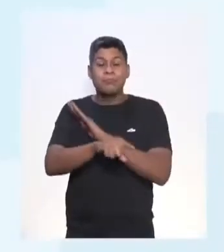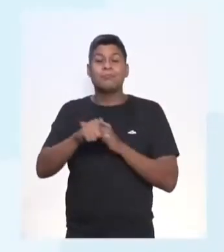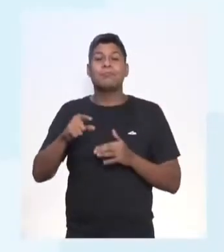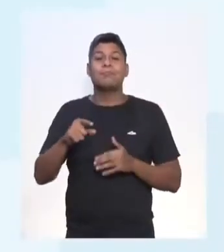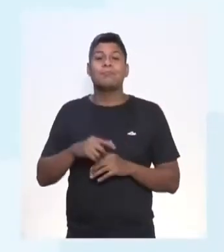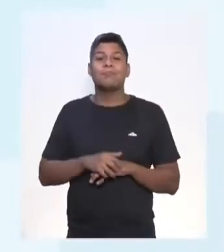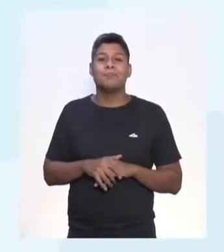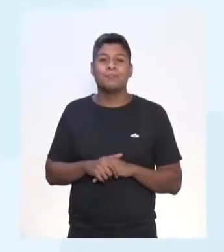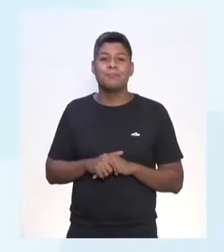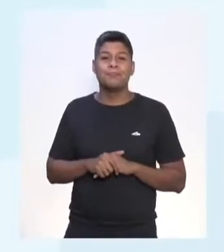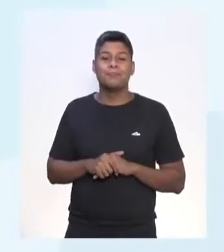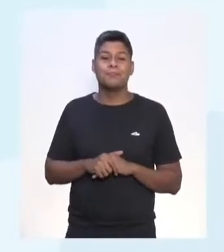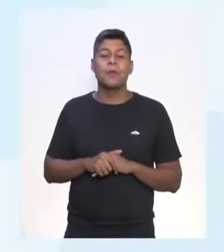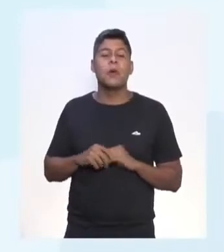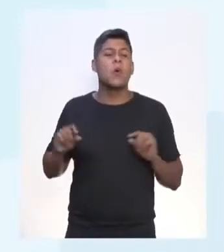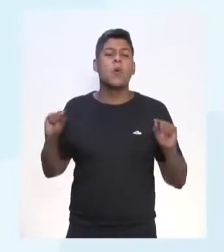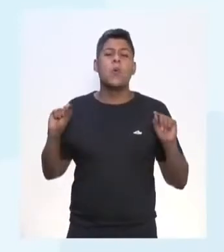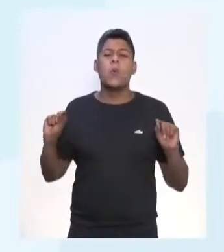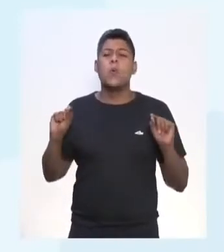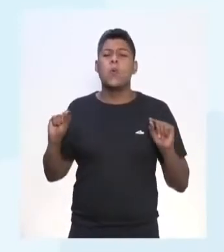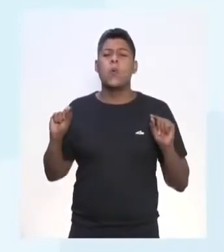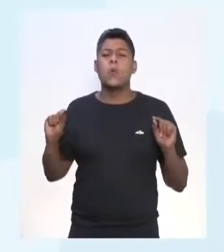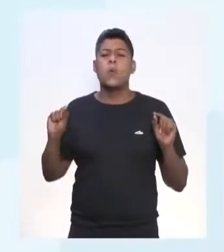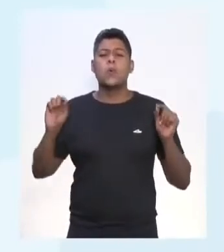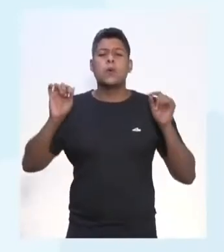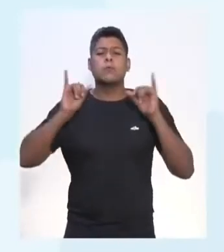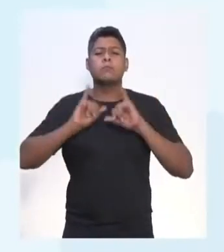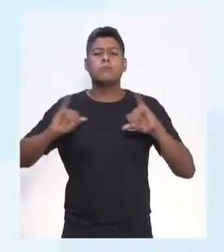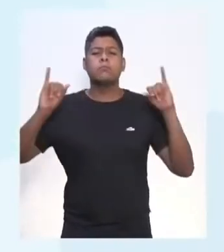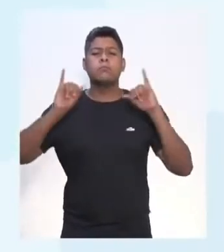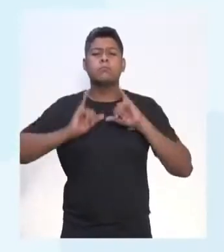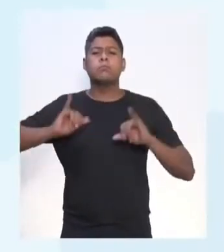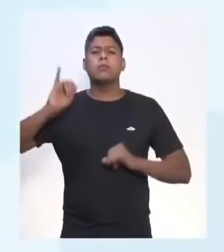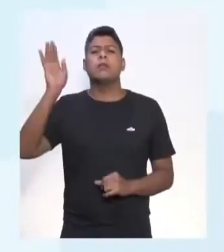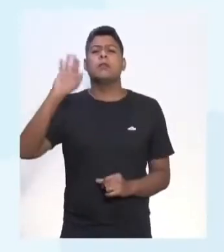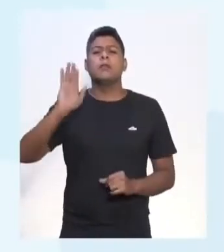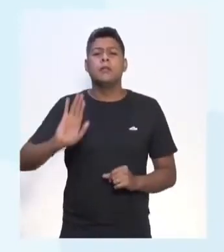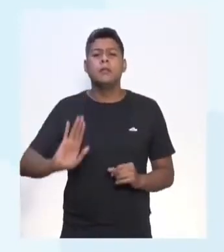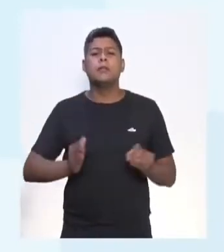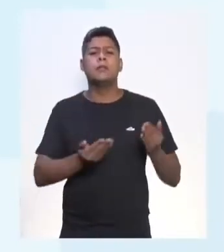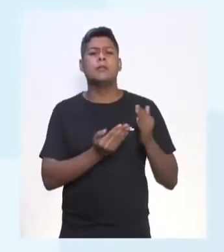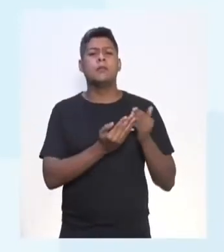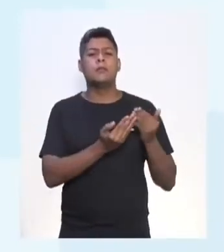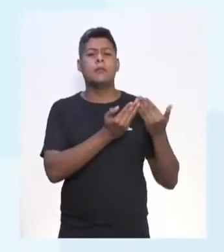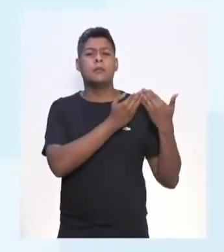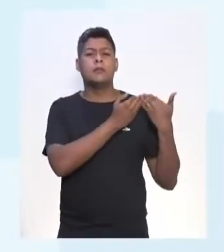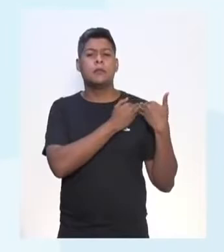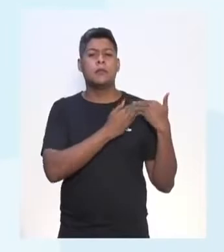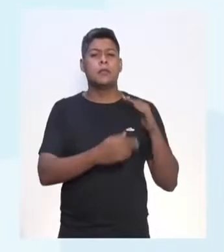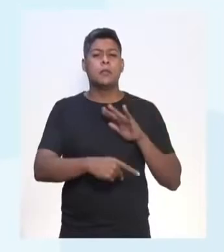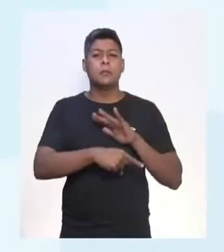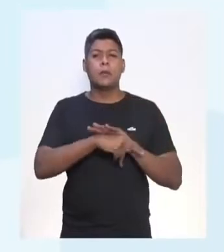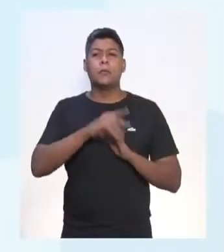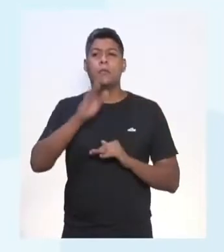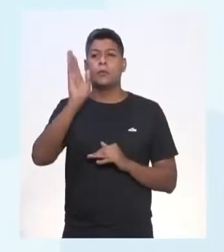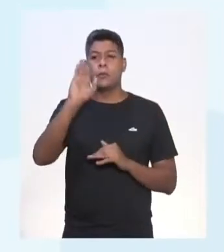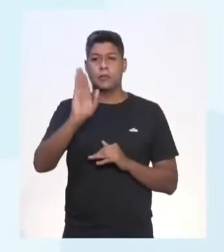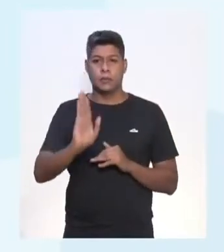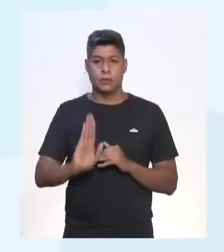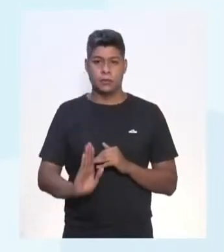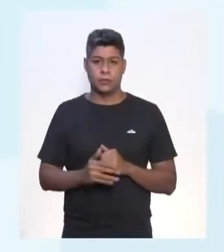problema. O que a proclamação da República representou para o